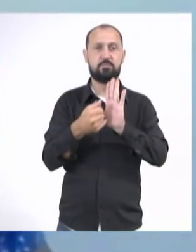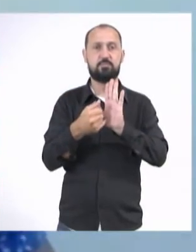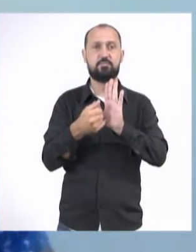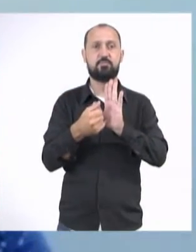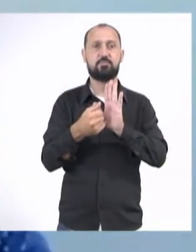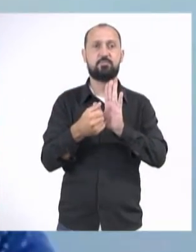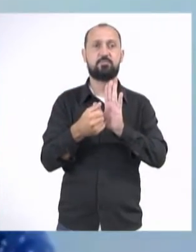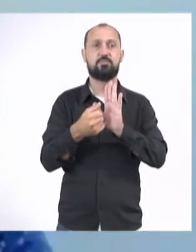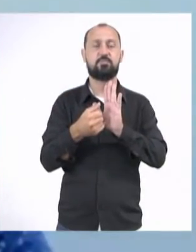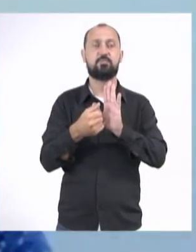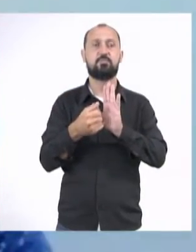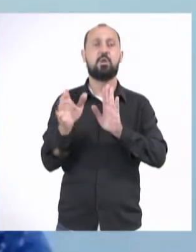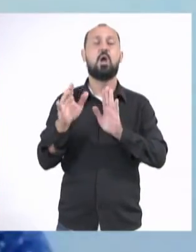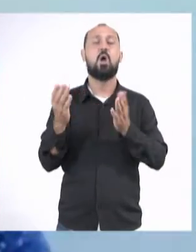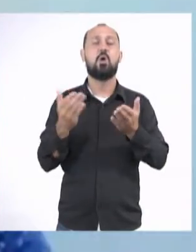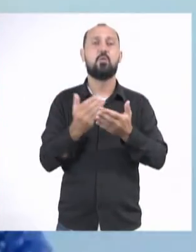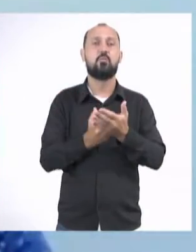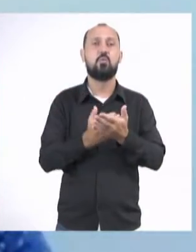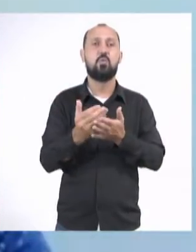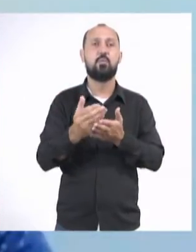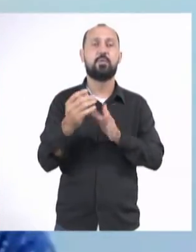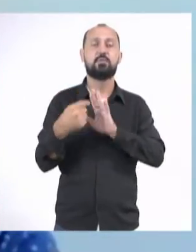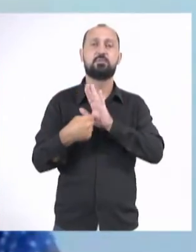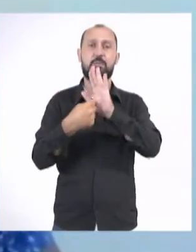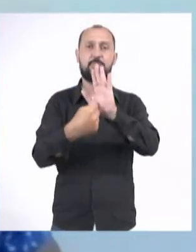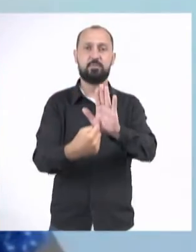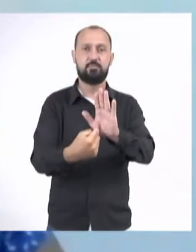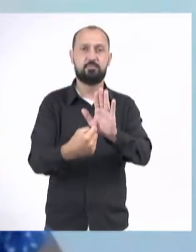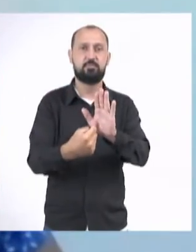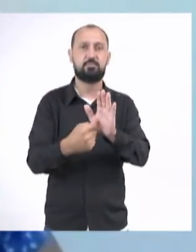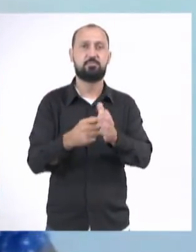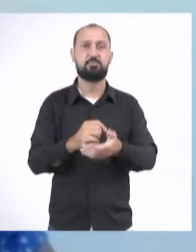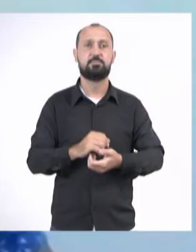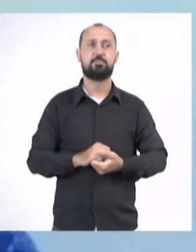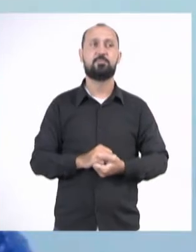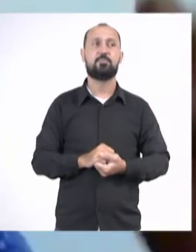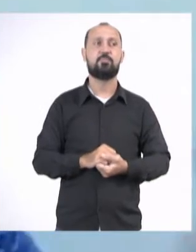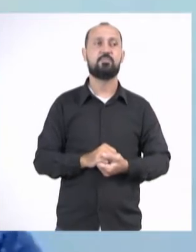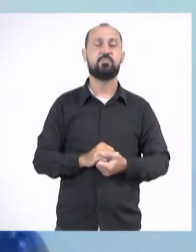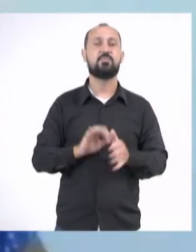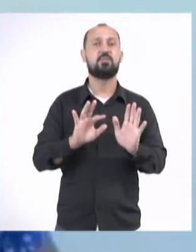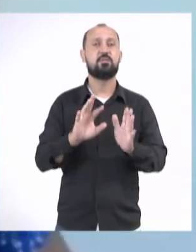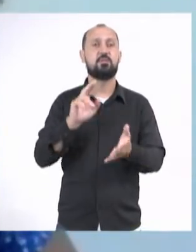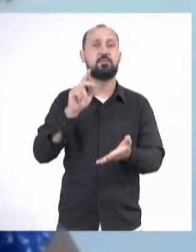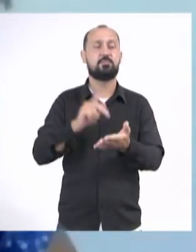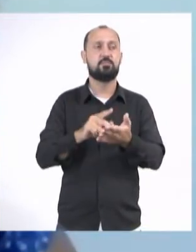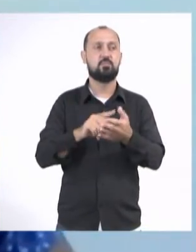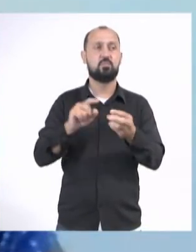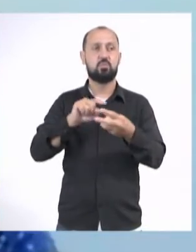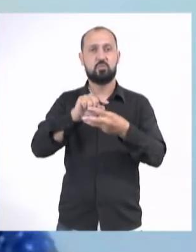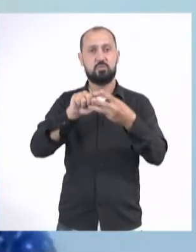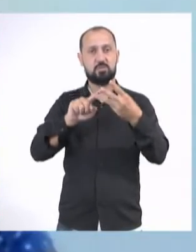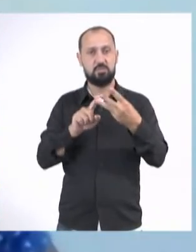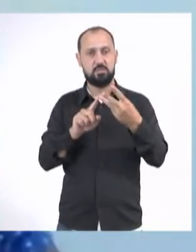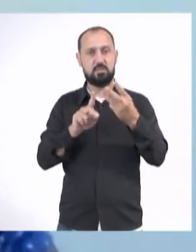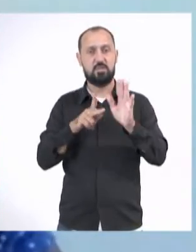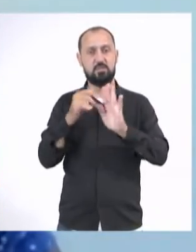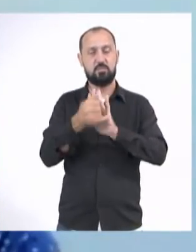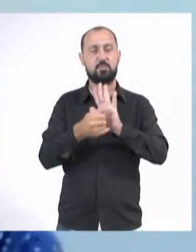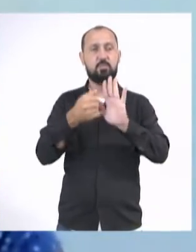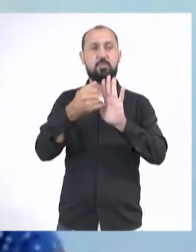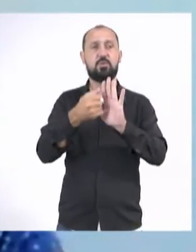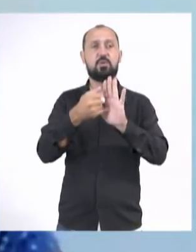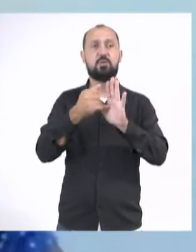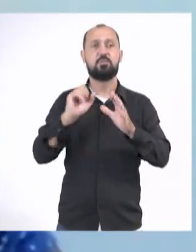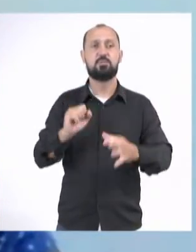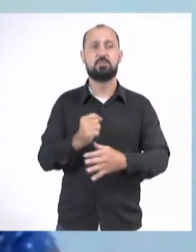E agora eu vou iniciar a apresentação, na verdade, dos 3 programas de segurança alimentar